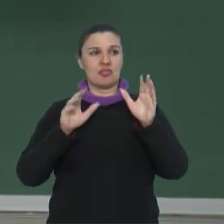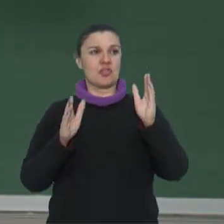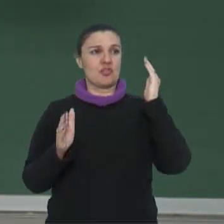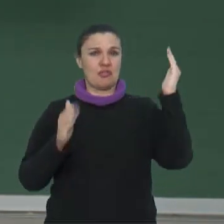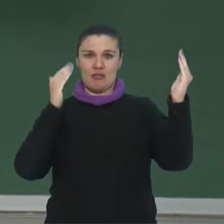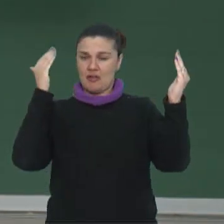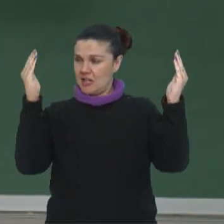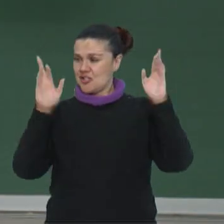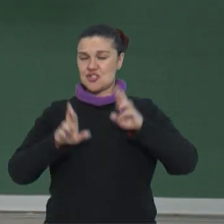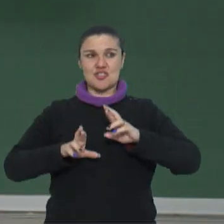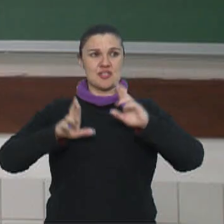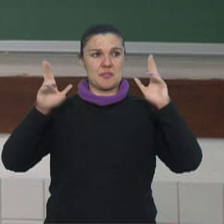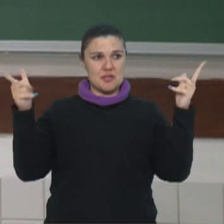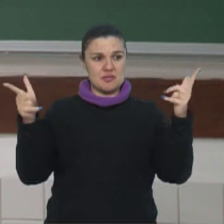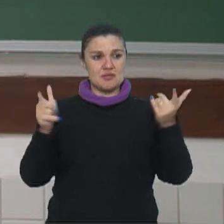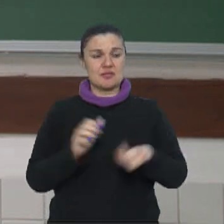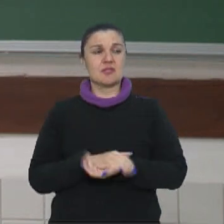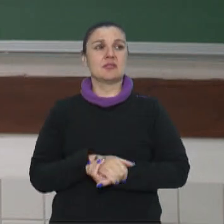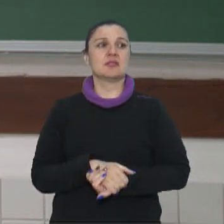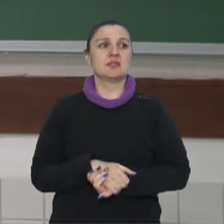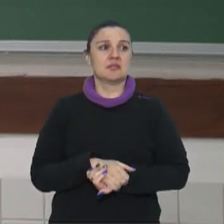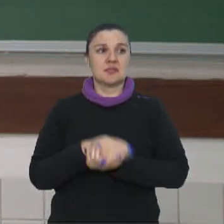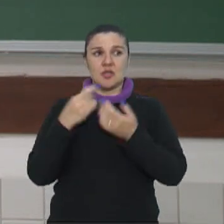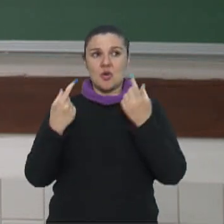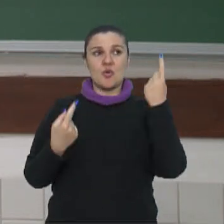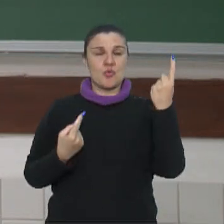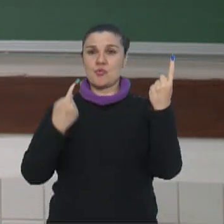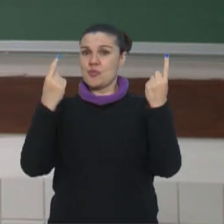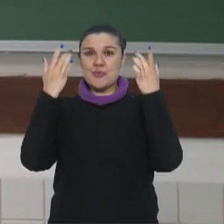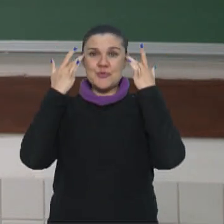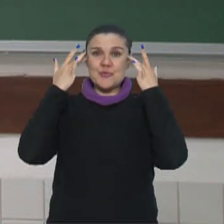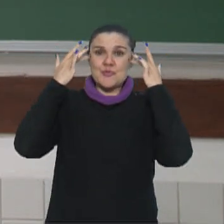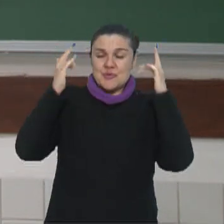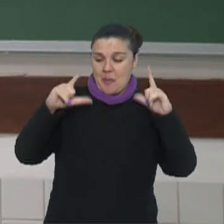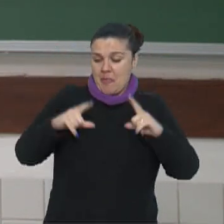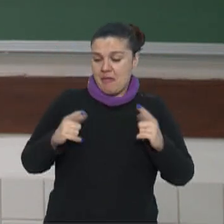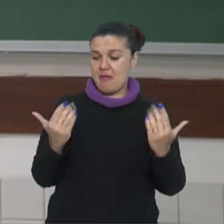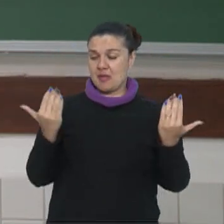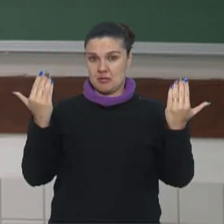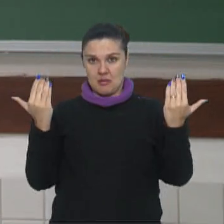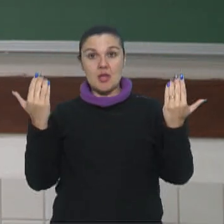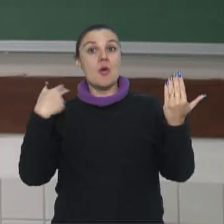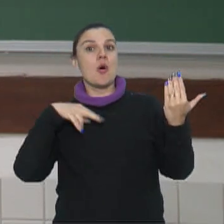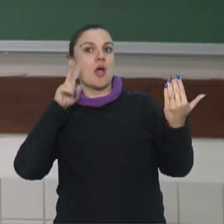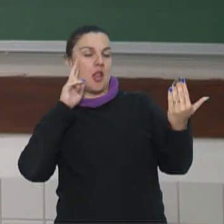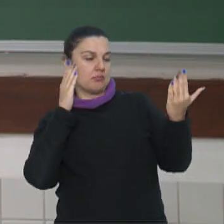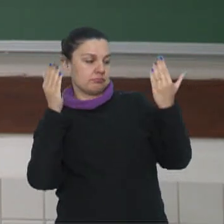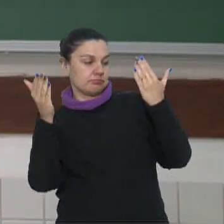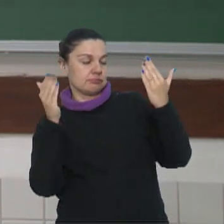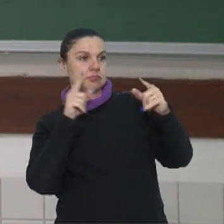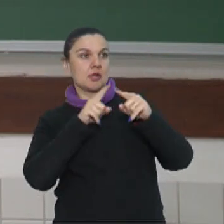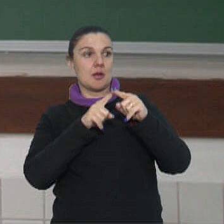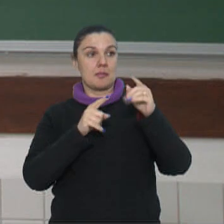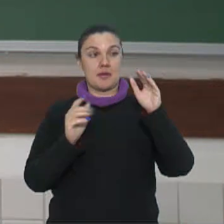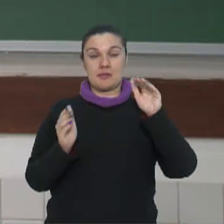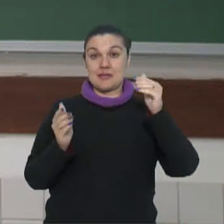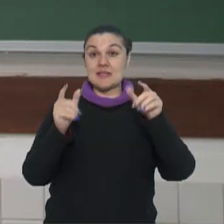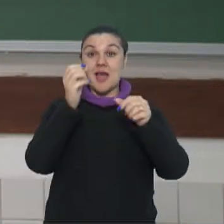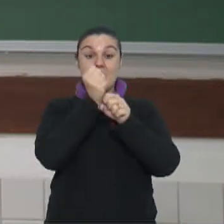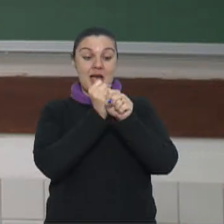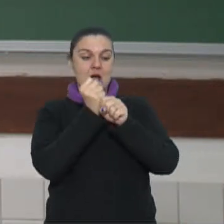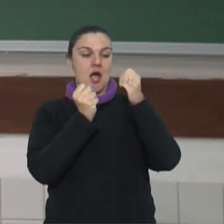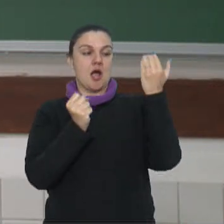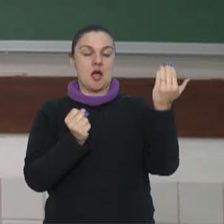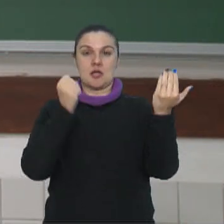em dois continentes completamente distantes e que um não sabiam que outros existiam. É bacana nós trabalharmos com essa, mas são datações bem diferentes,